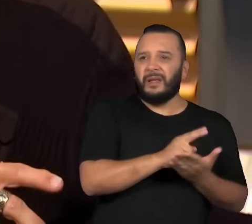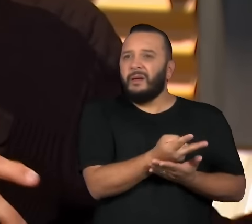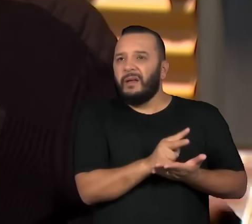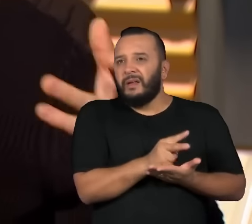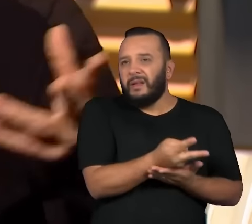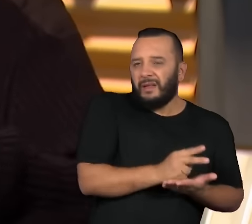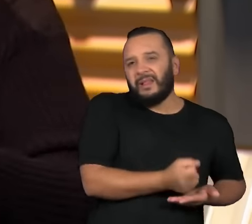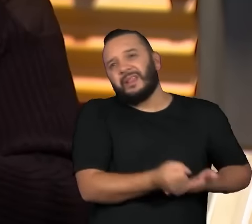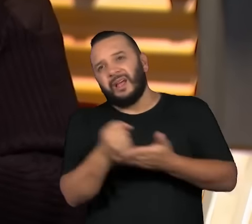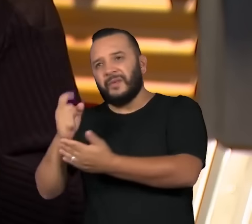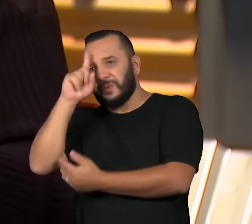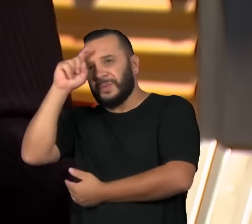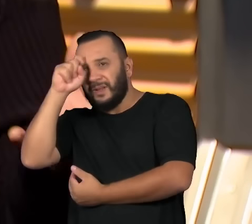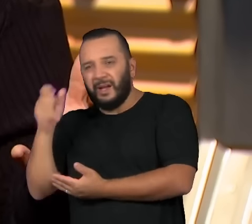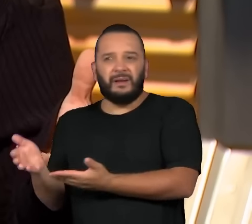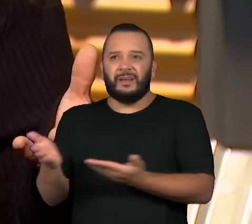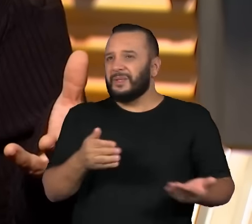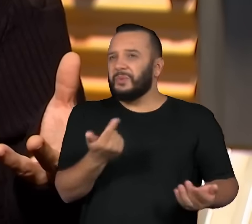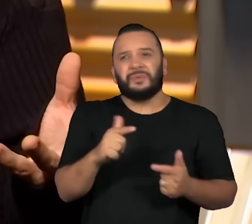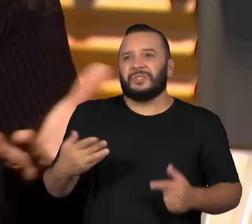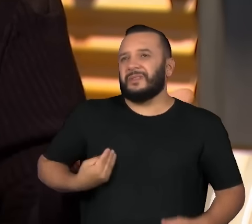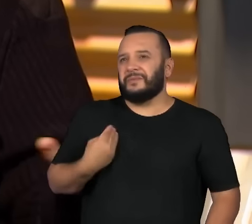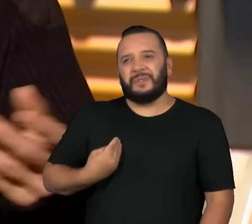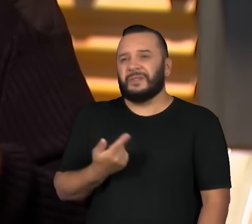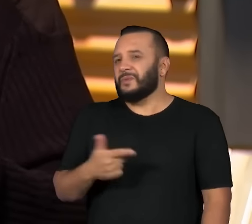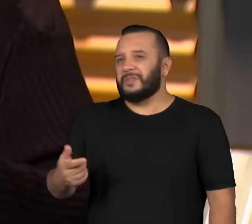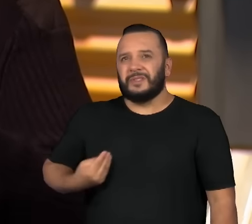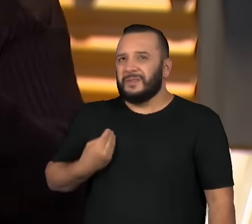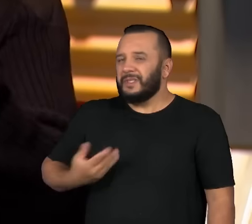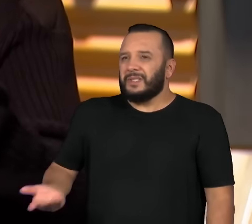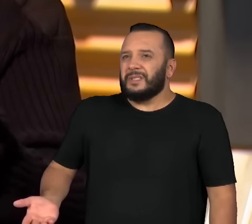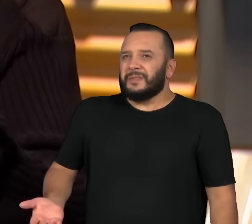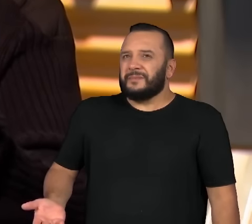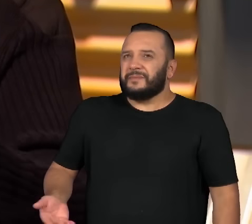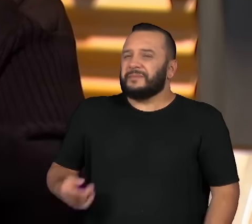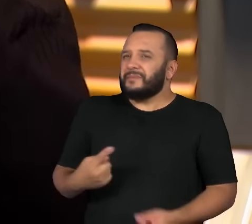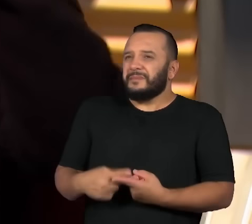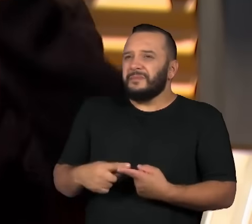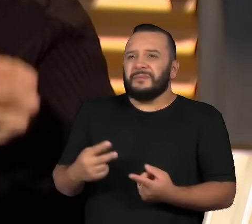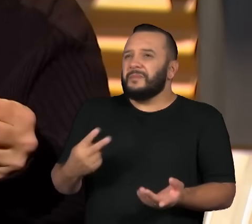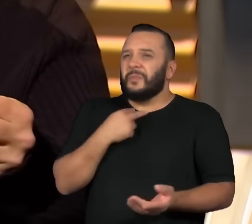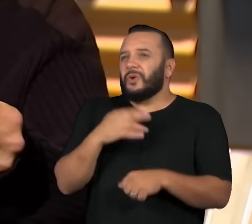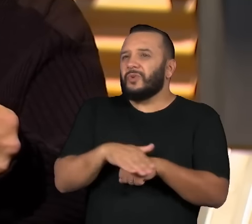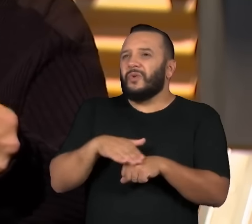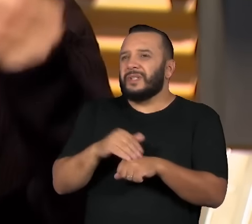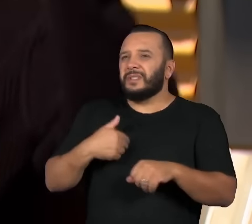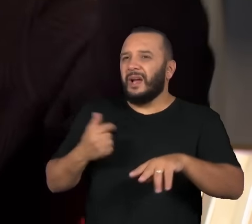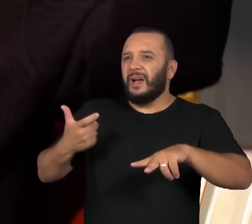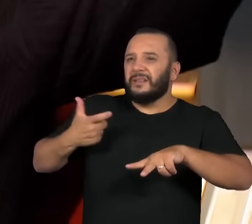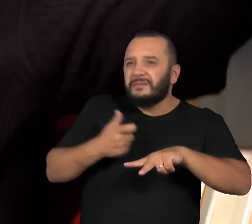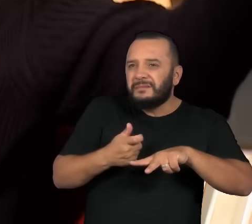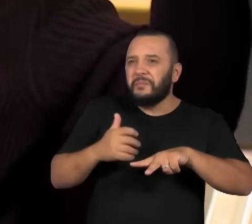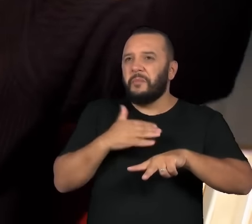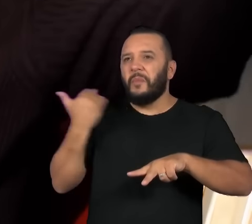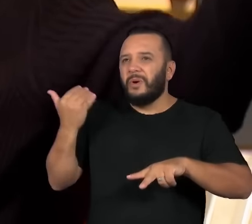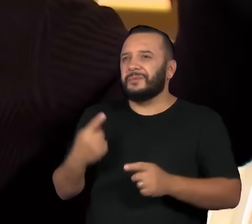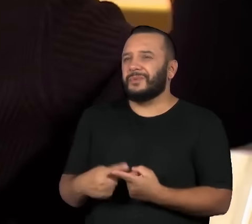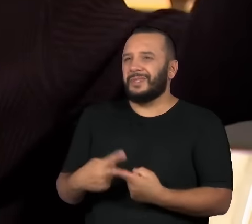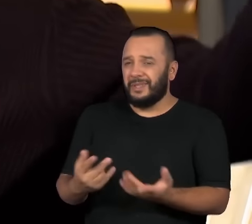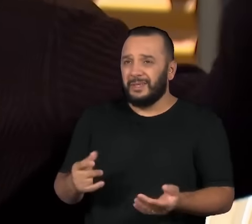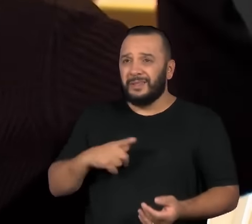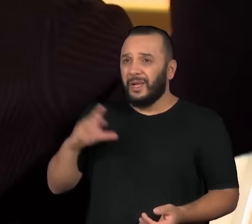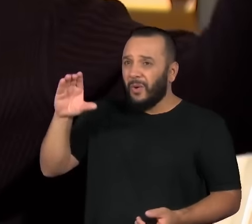voltava para o hospital, não sei o quê. Não tinha mais vida. Assim, porra. E por que não se fala nisso? Por que não se fala em eutanásia? Tem vizinhos aqui,